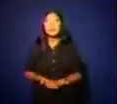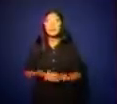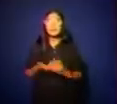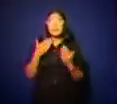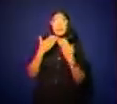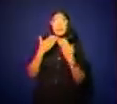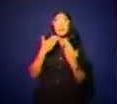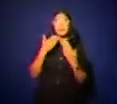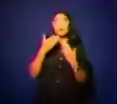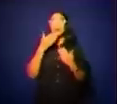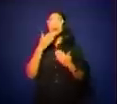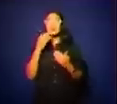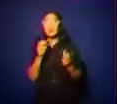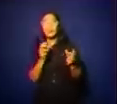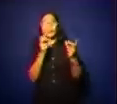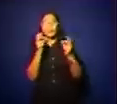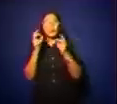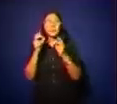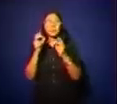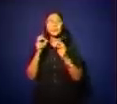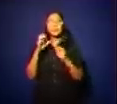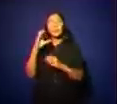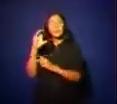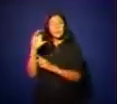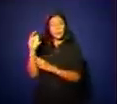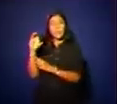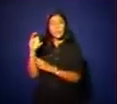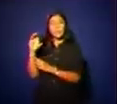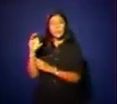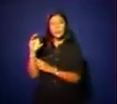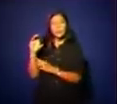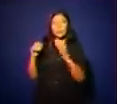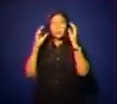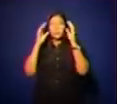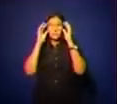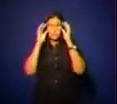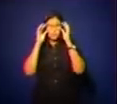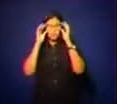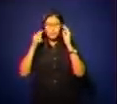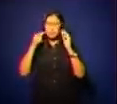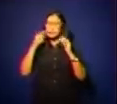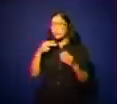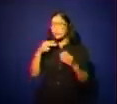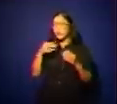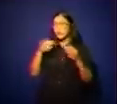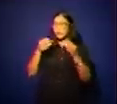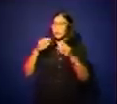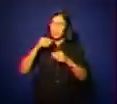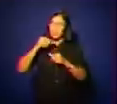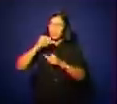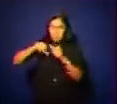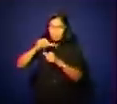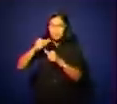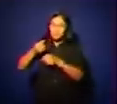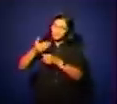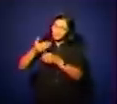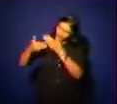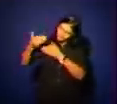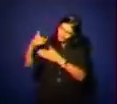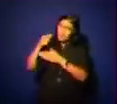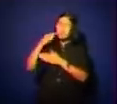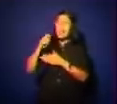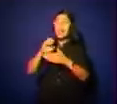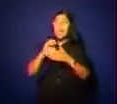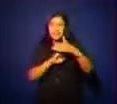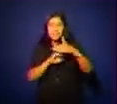mercado de crédito é que nem você falou acho que nos últimos anos a gente viveu uma revolução você teve as grandes empresas